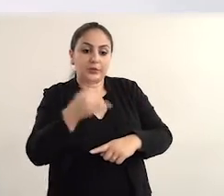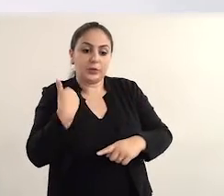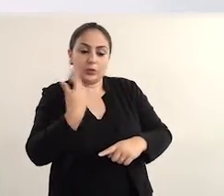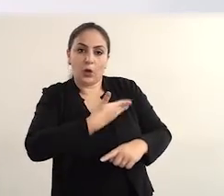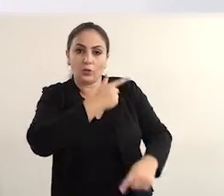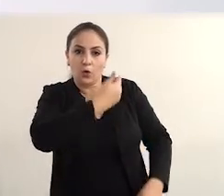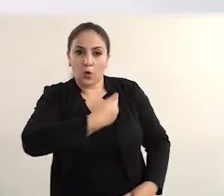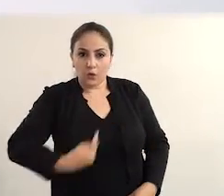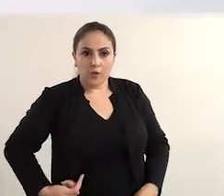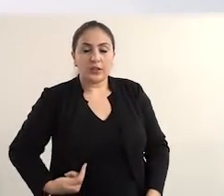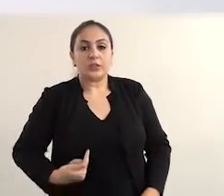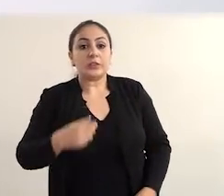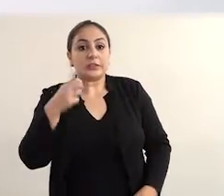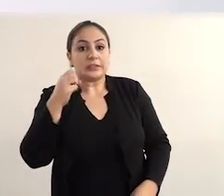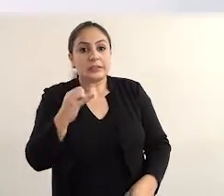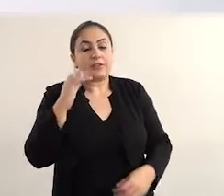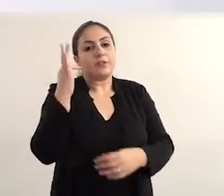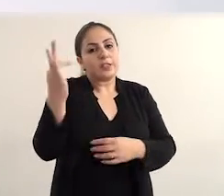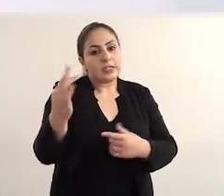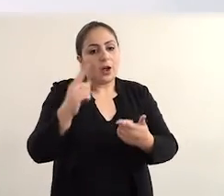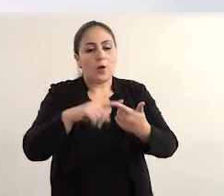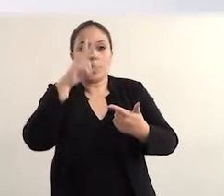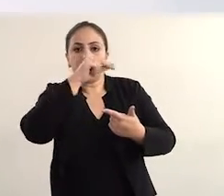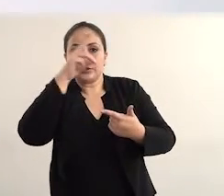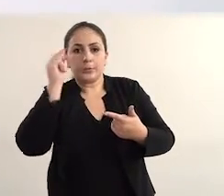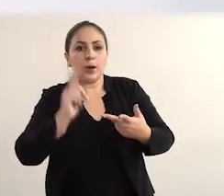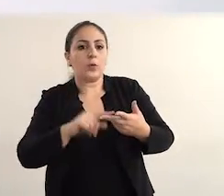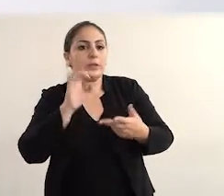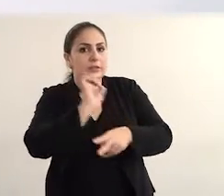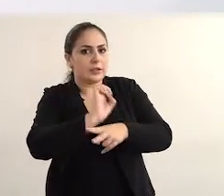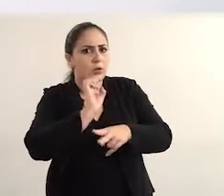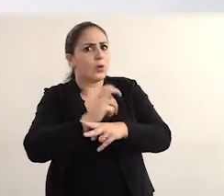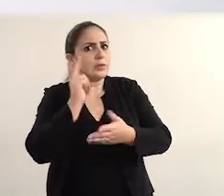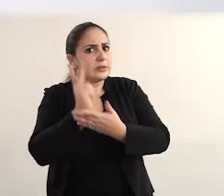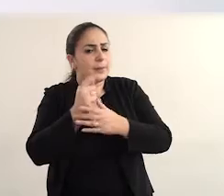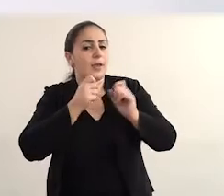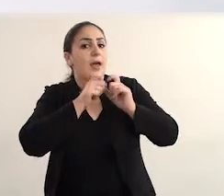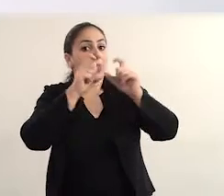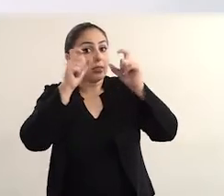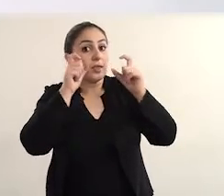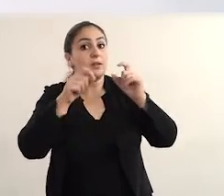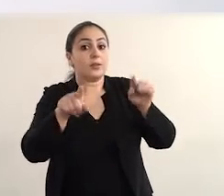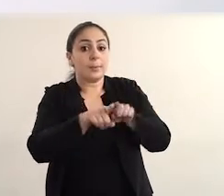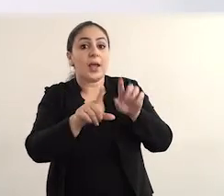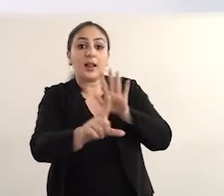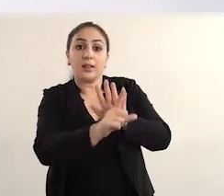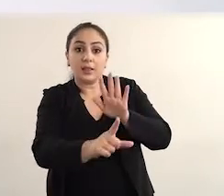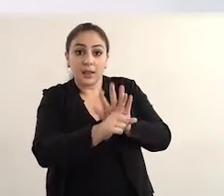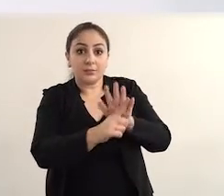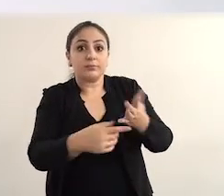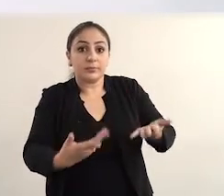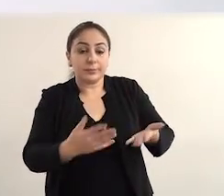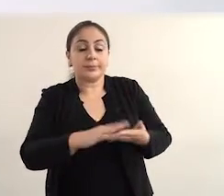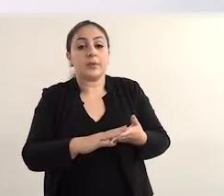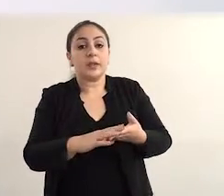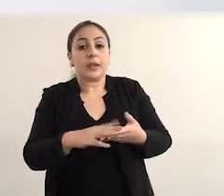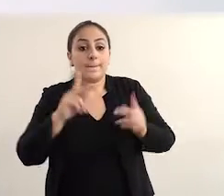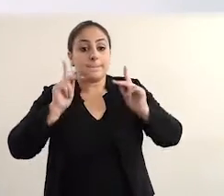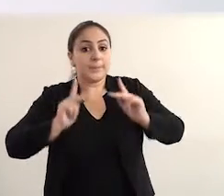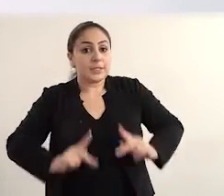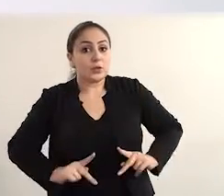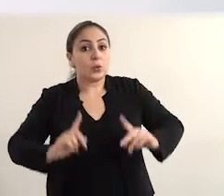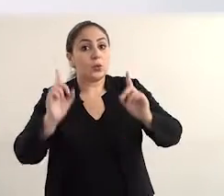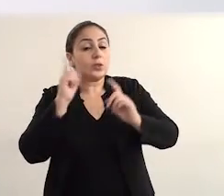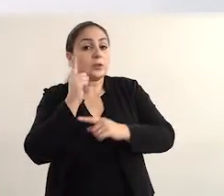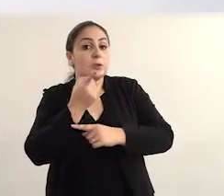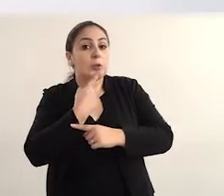nossos governos, seja federal, municipal, estadual, devem estar atentos também às legislações, né, da pessoa